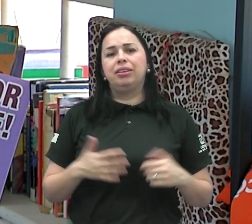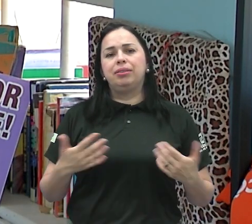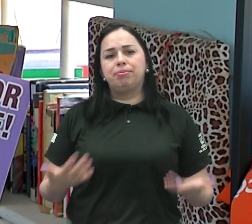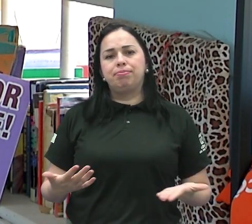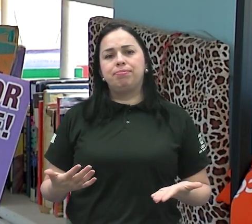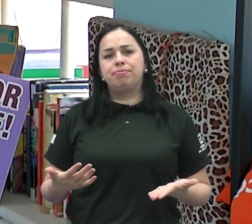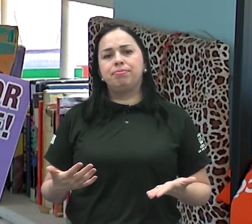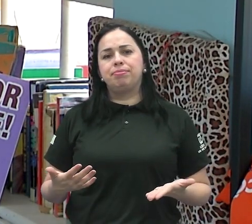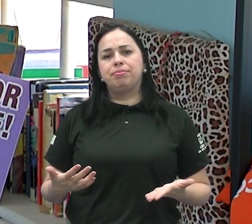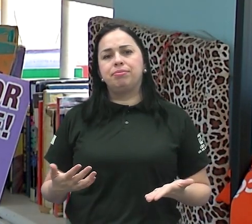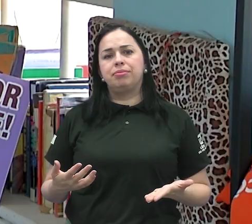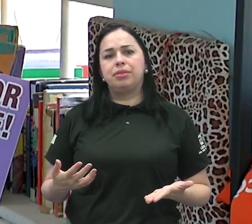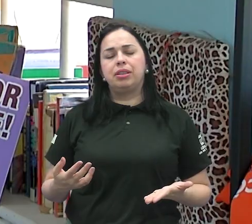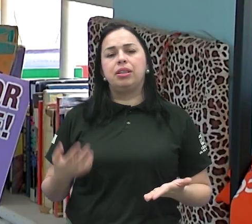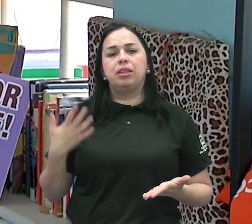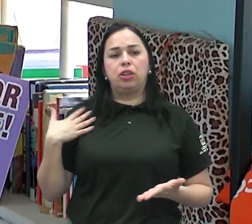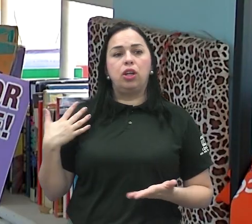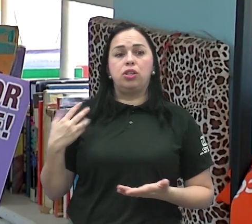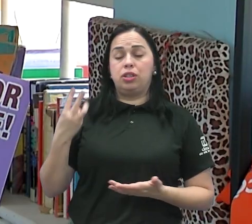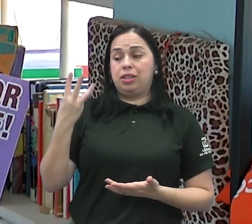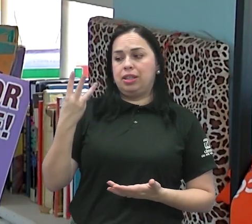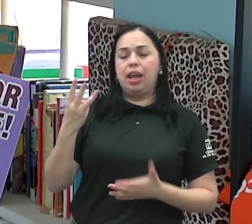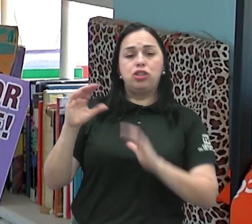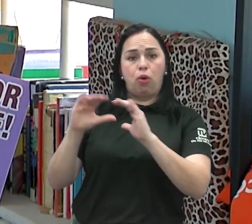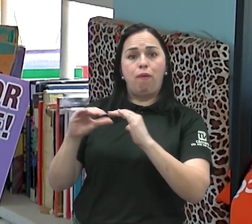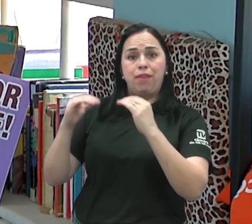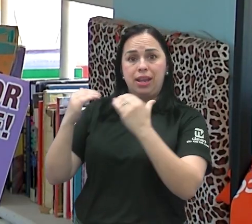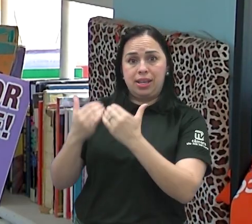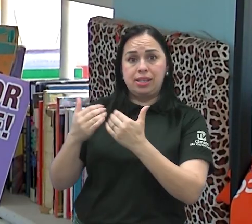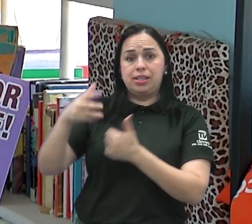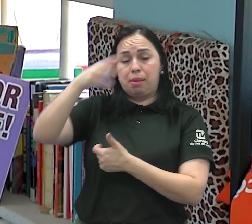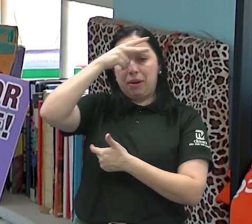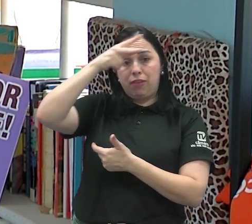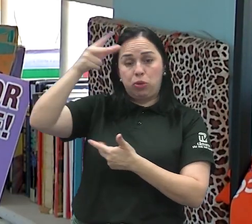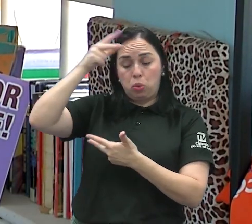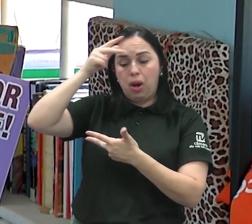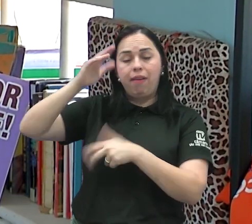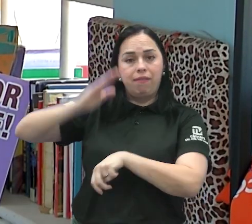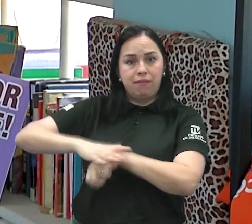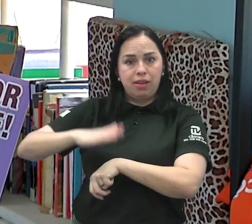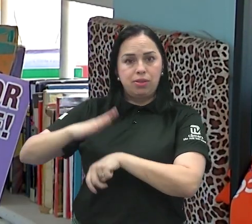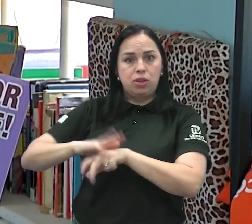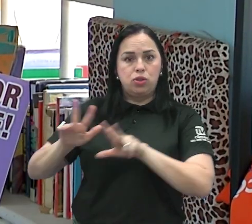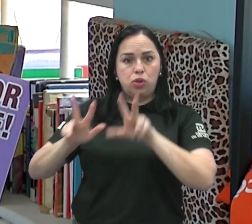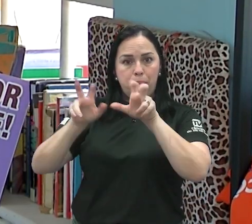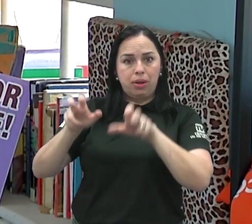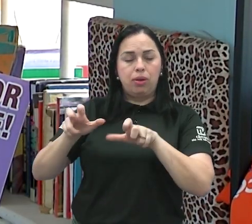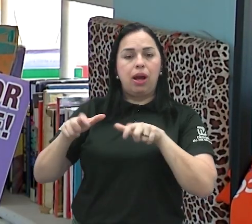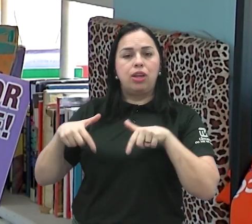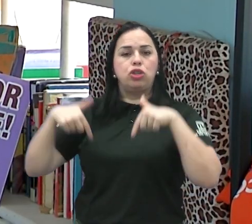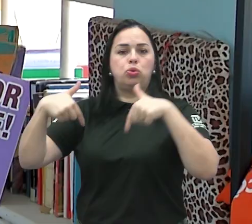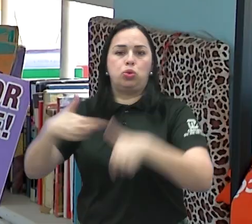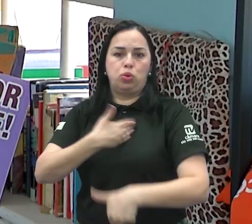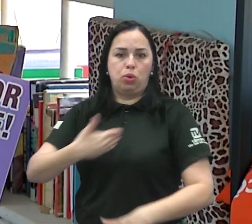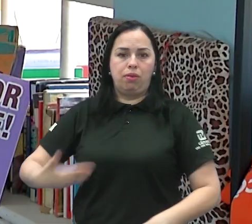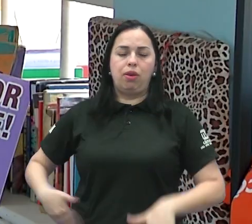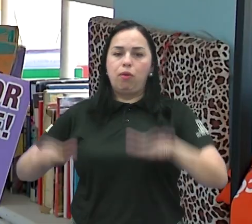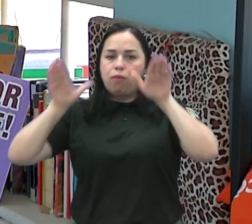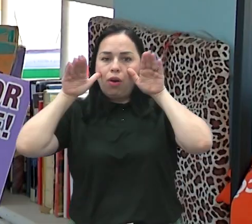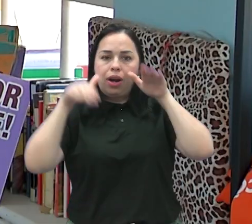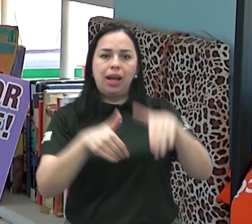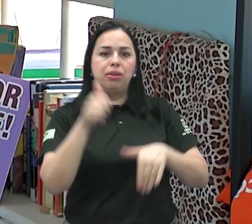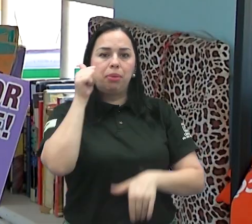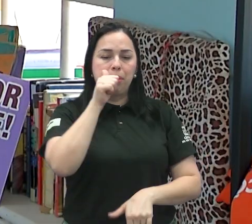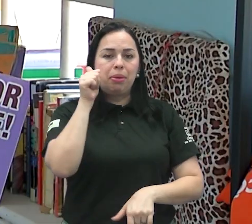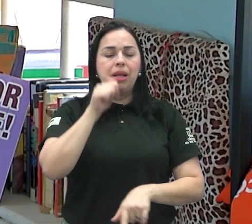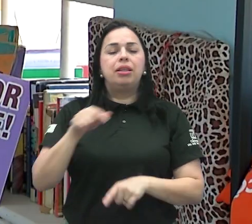Nós estamos vindo de 3 pré-conferências municipais, de uma conferência municipal de política para as mulheres e de